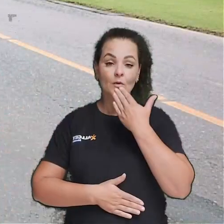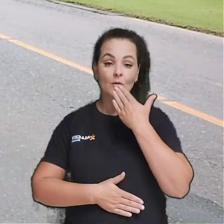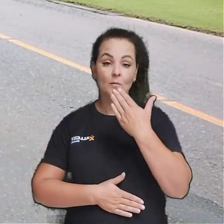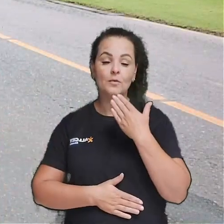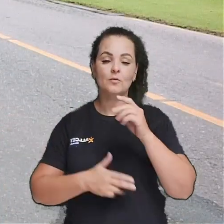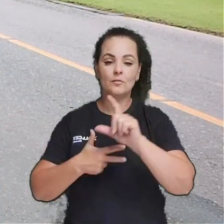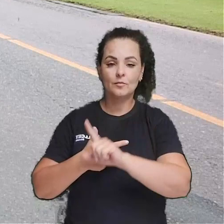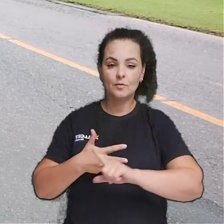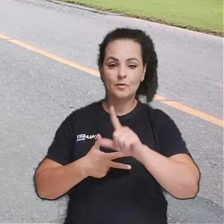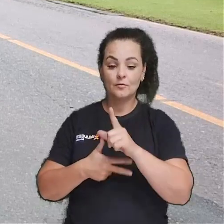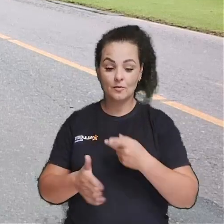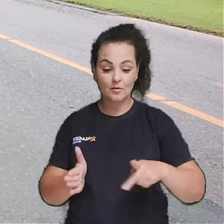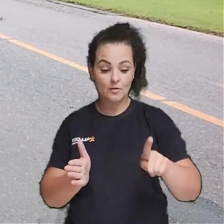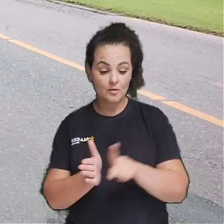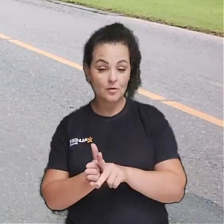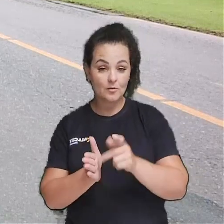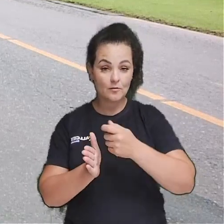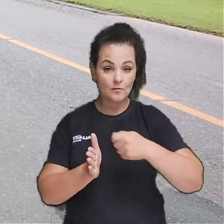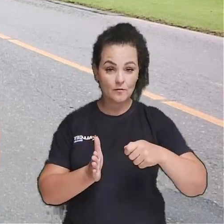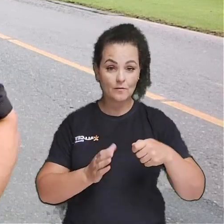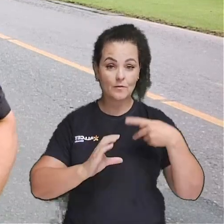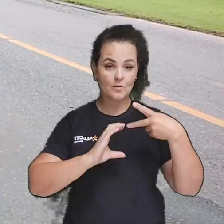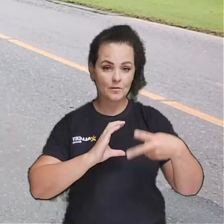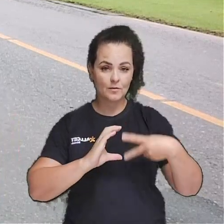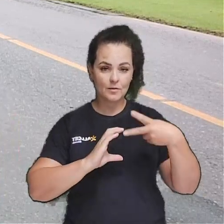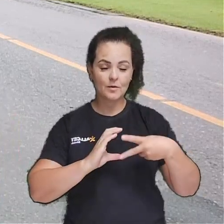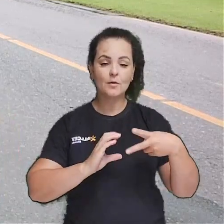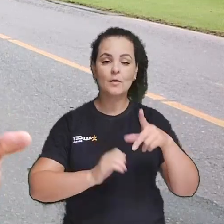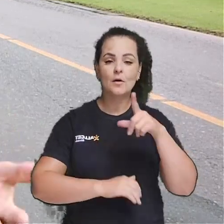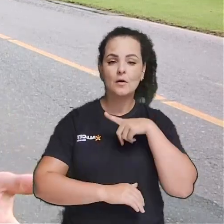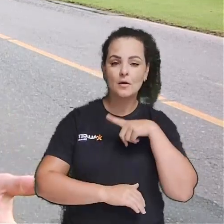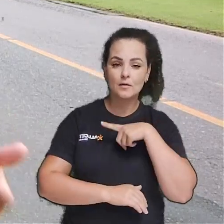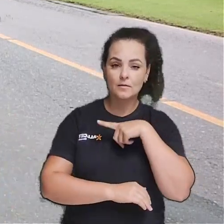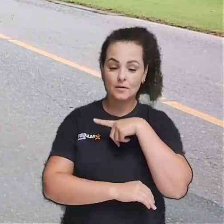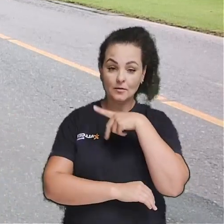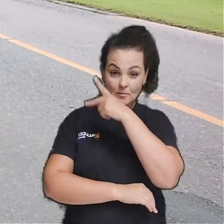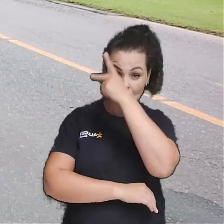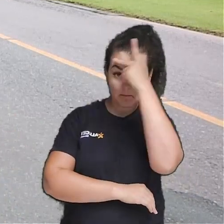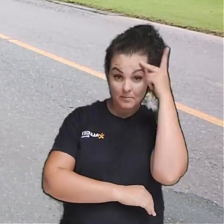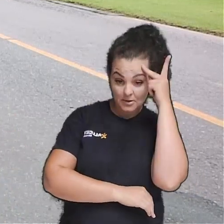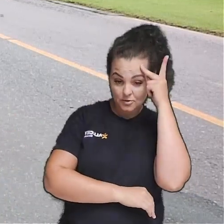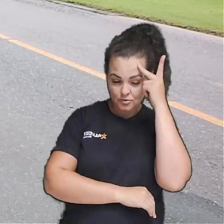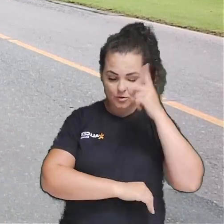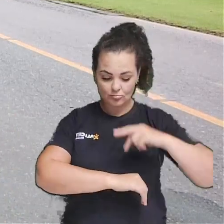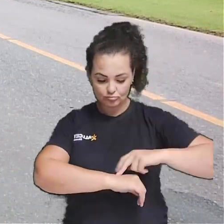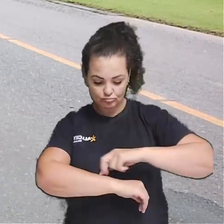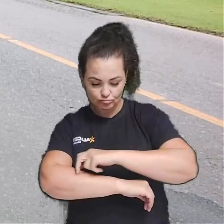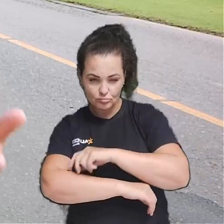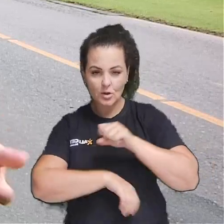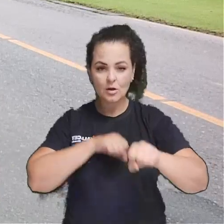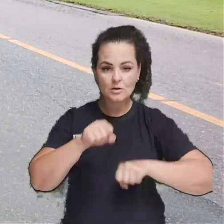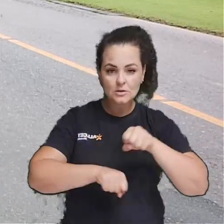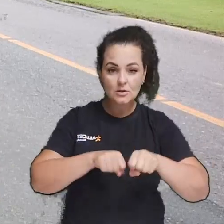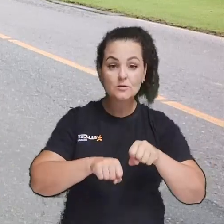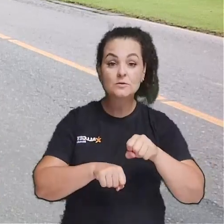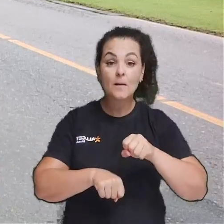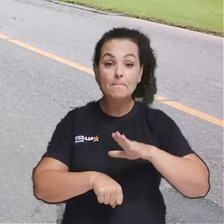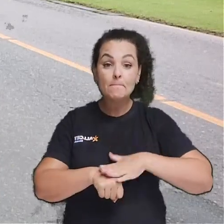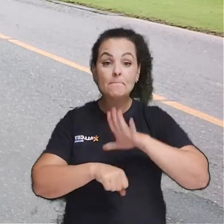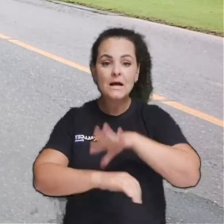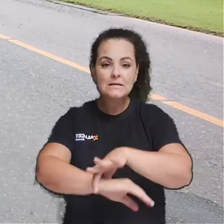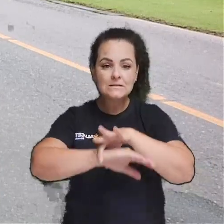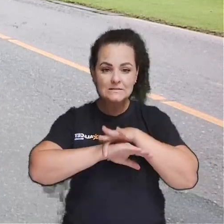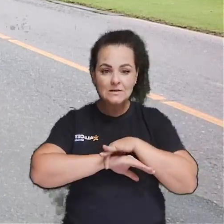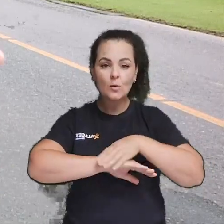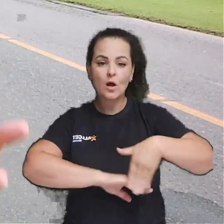uma indicação Legislativa foi protocolada na Câmara de Vereadores visando a segurança dos pedestres e ciclistas que transitam pela estrada